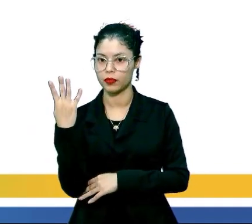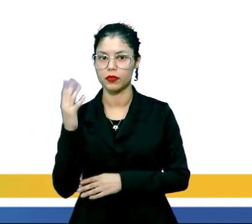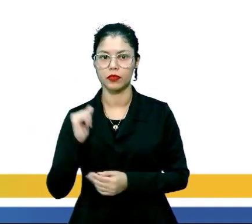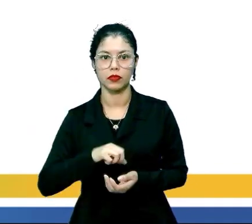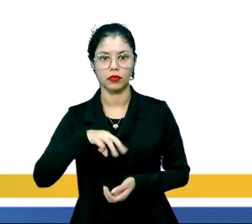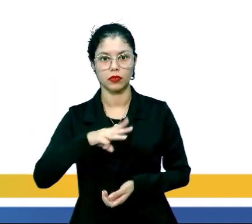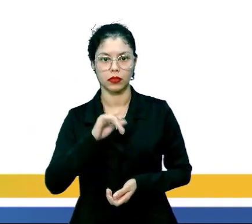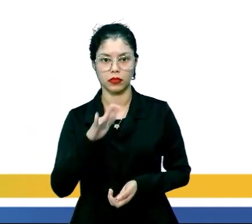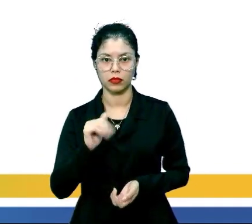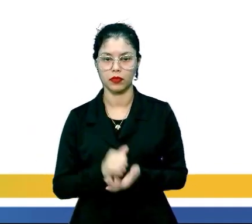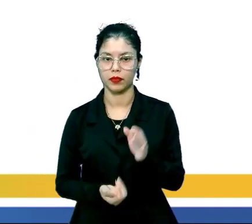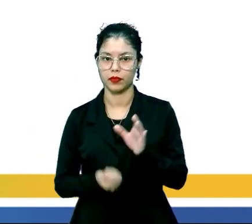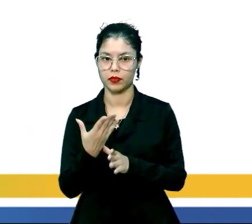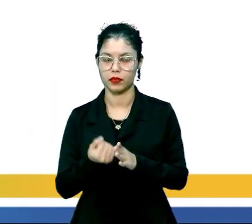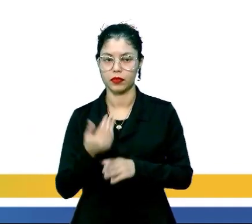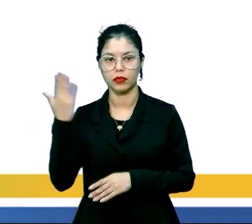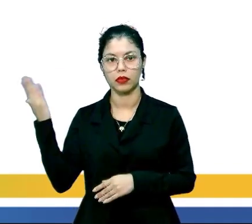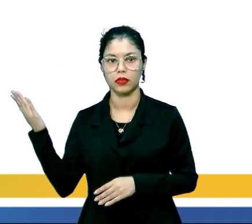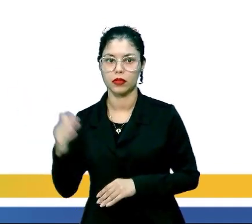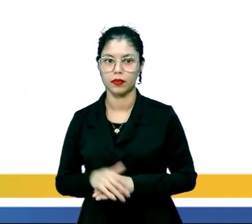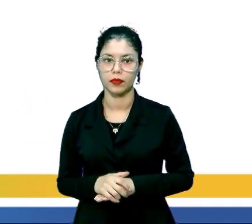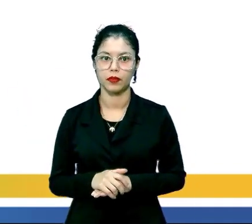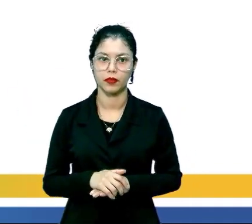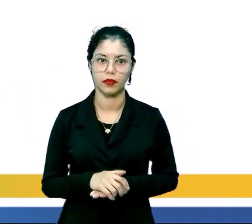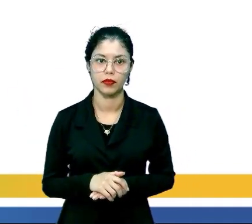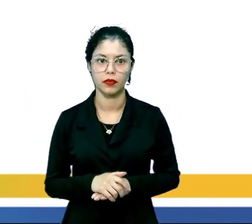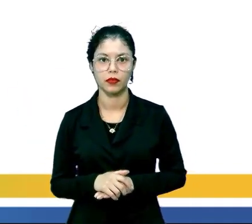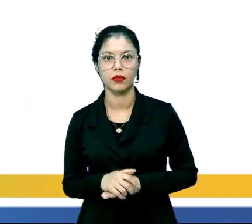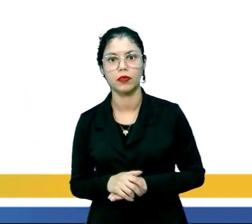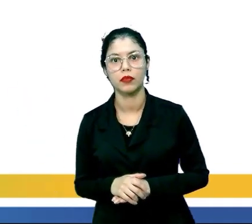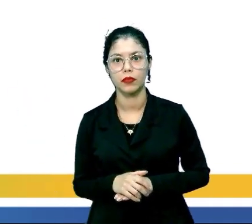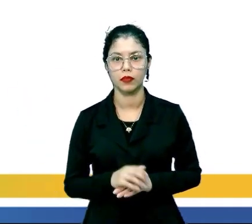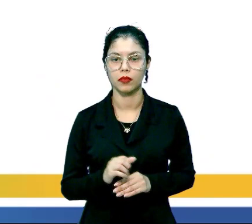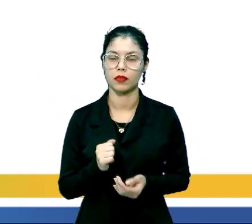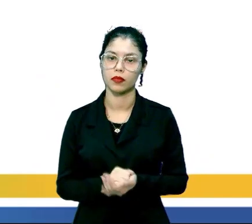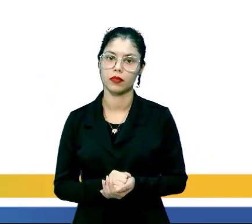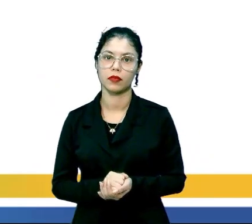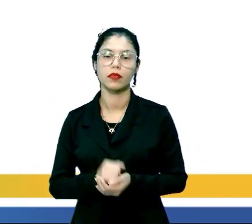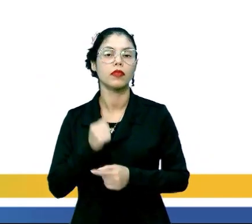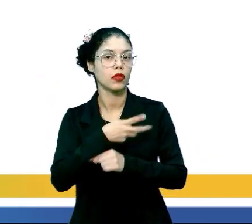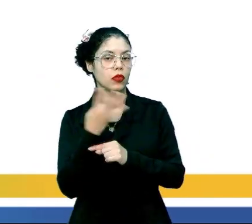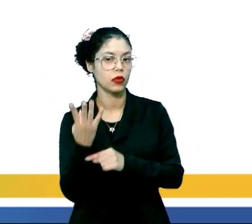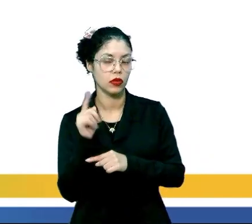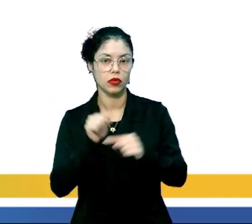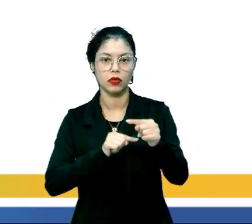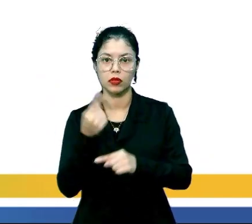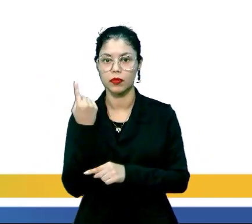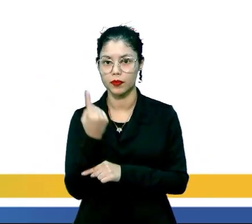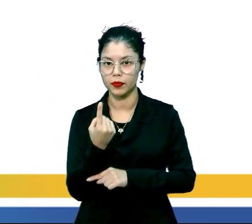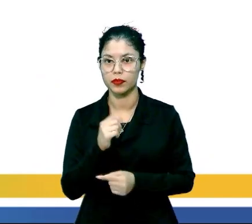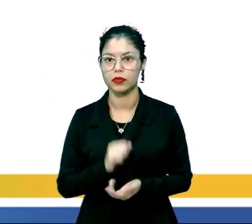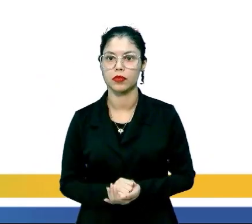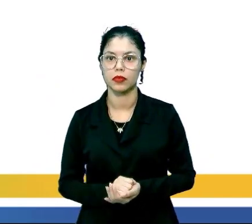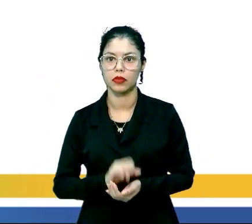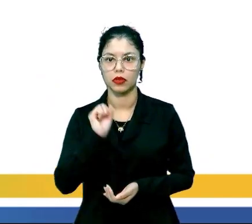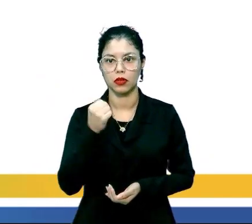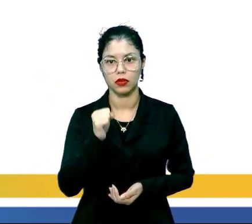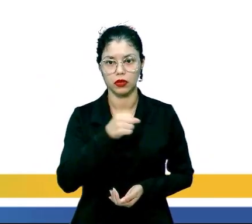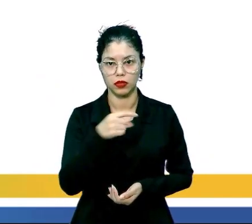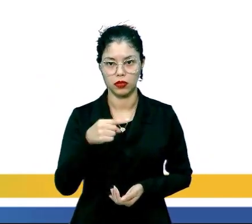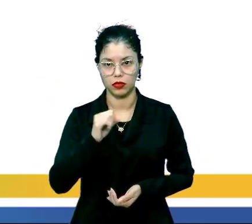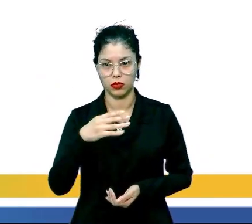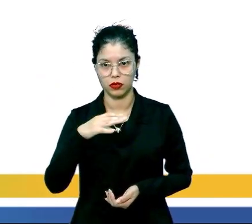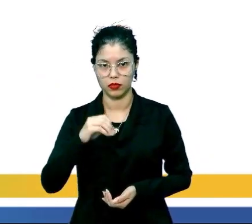por mol produzido. Então, ó, o metano produz 1 mol de CO2, então eu vou pegar a quantidade e dividir para 1, isso vai dar